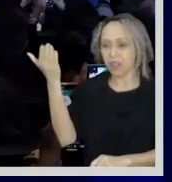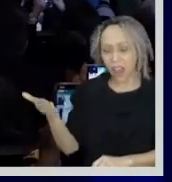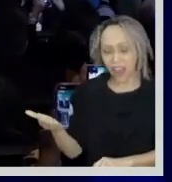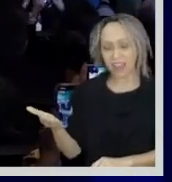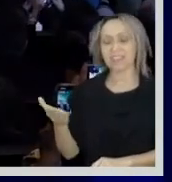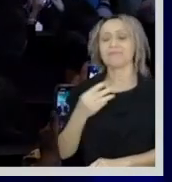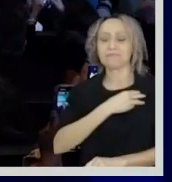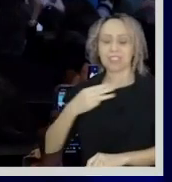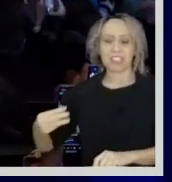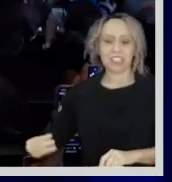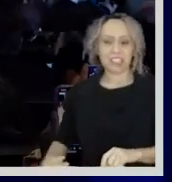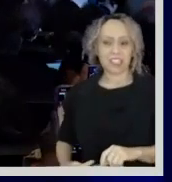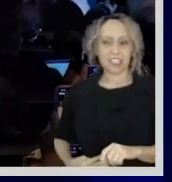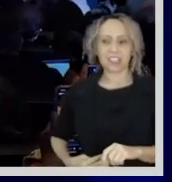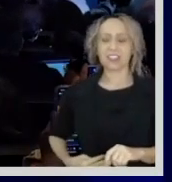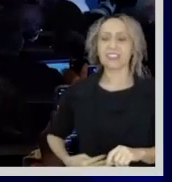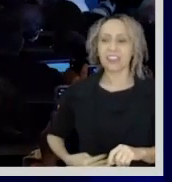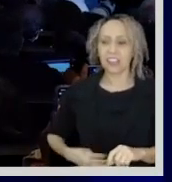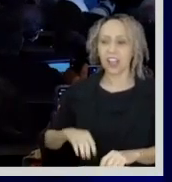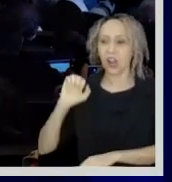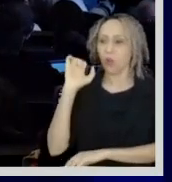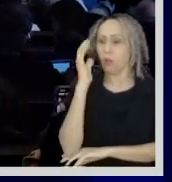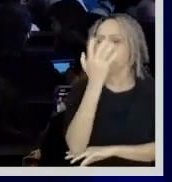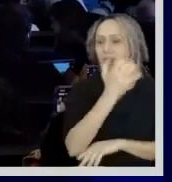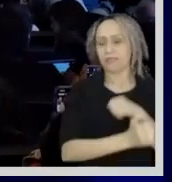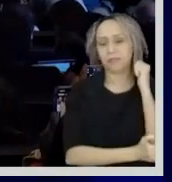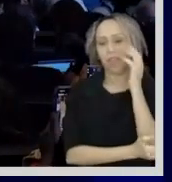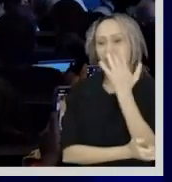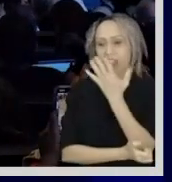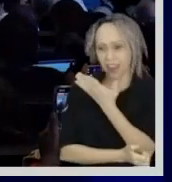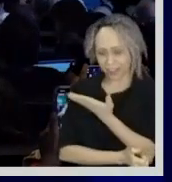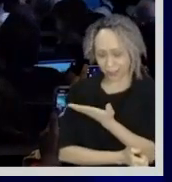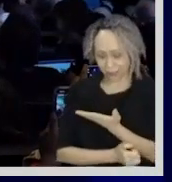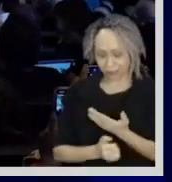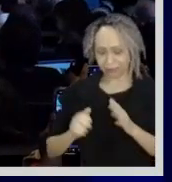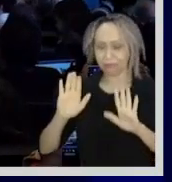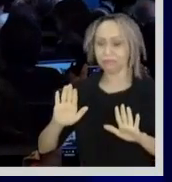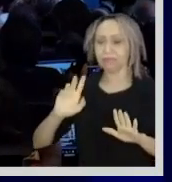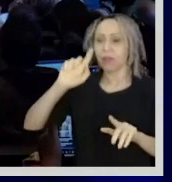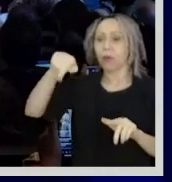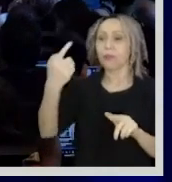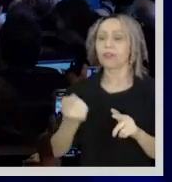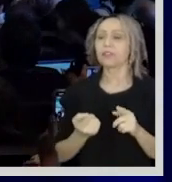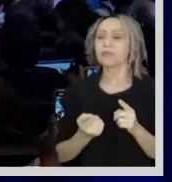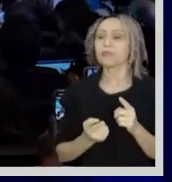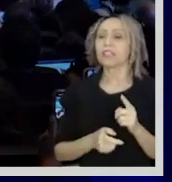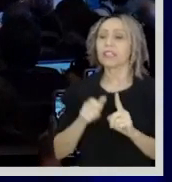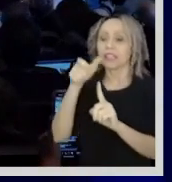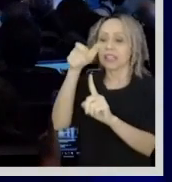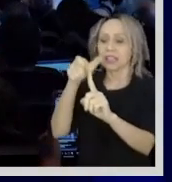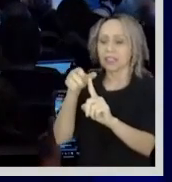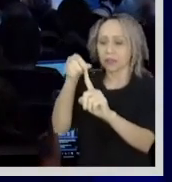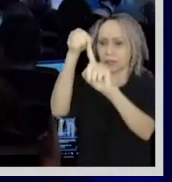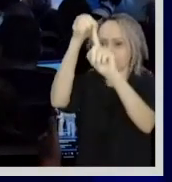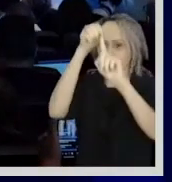todos eles aí, nem o Lula está tão feliz com esse anúncio que foi feito. Até quando ela vai durar aí, Rodolfo? Eu espero que muito.